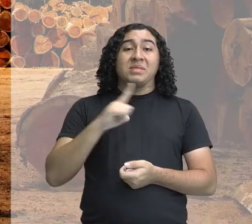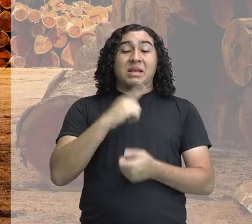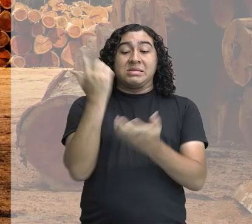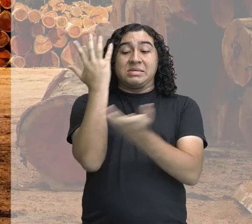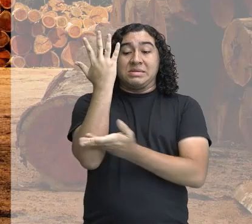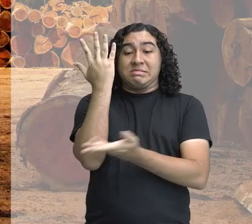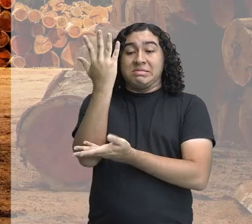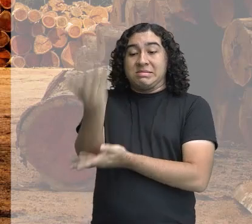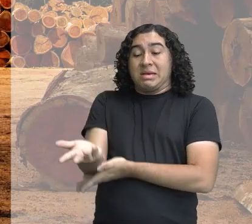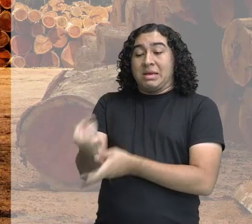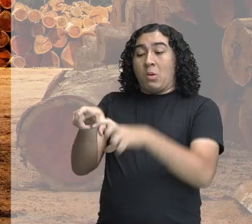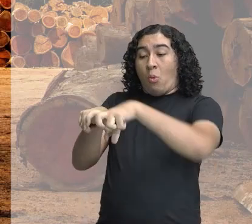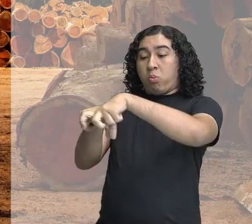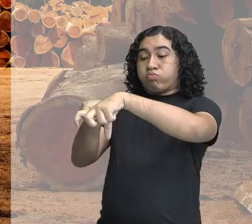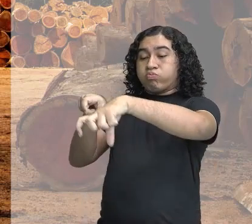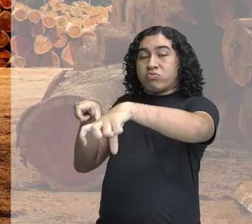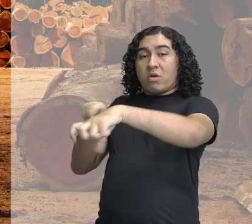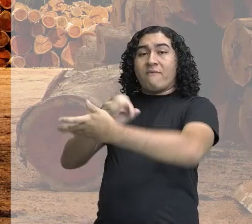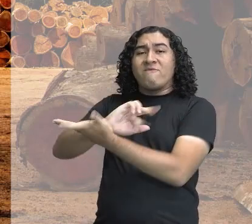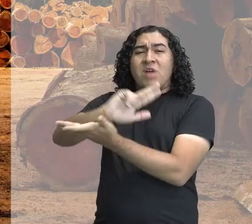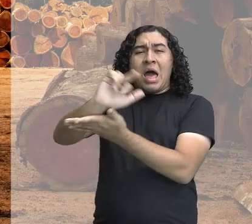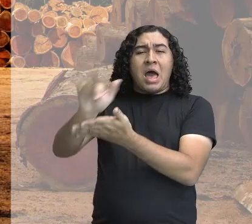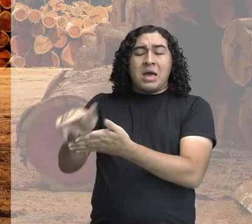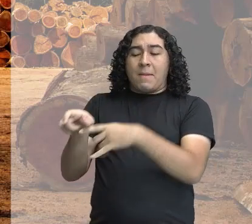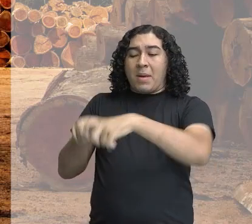nós chamamos na região, né? Ali